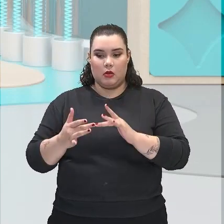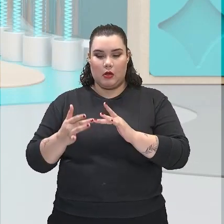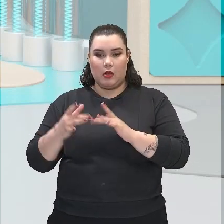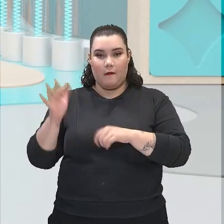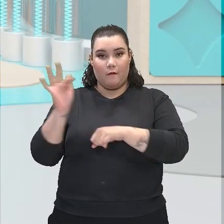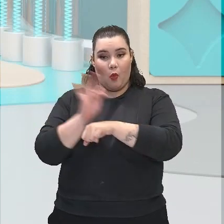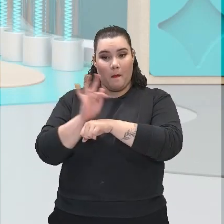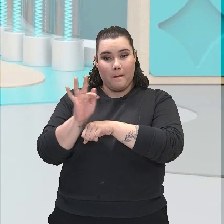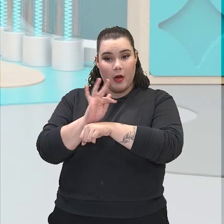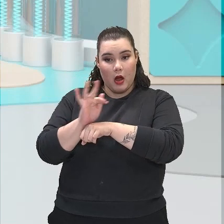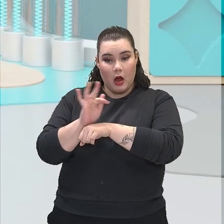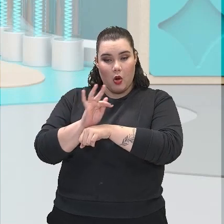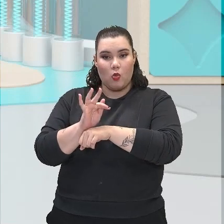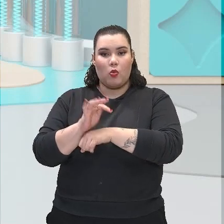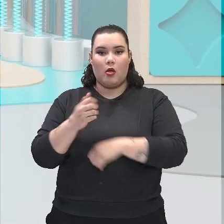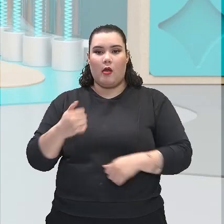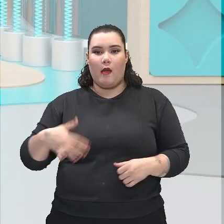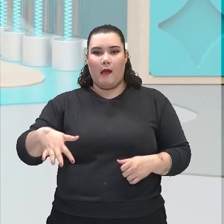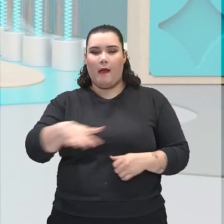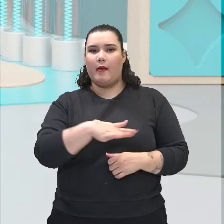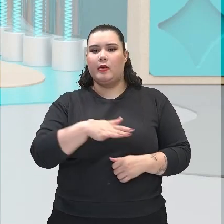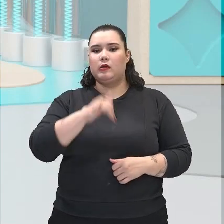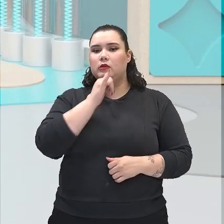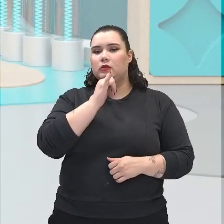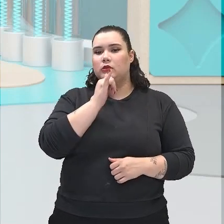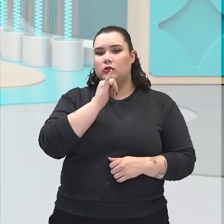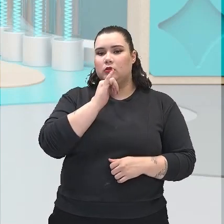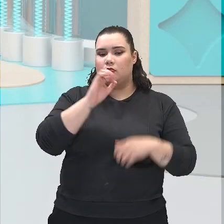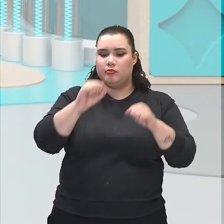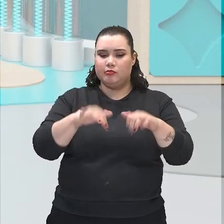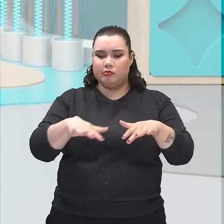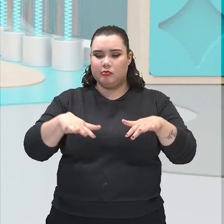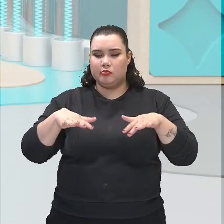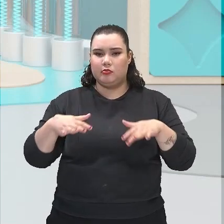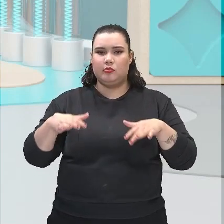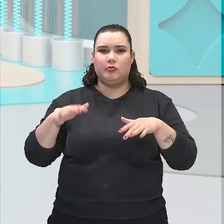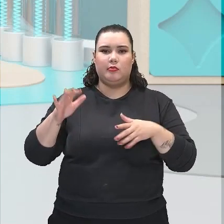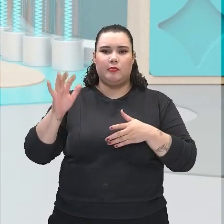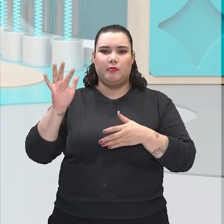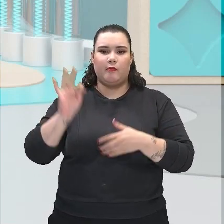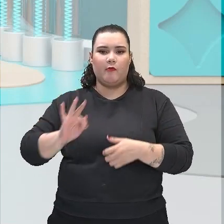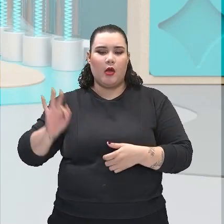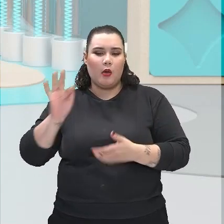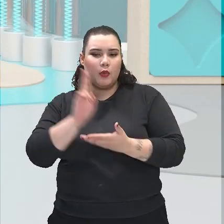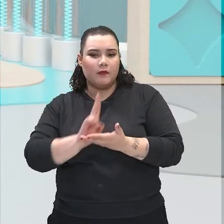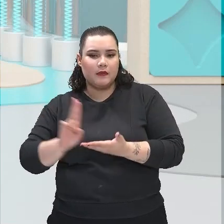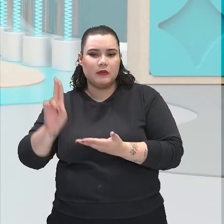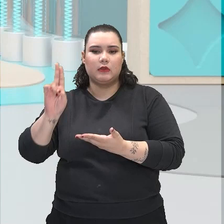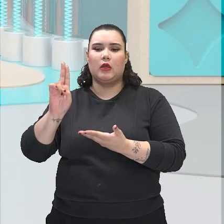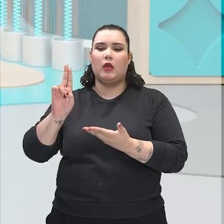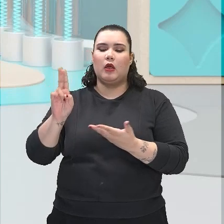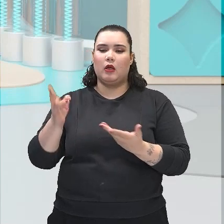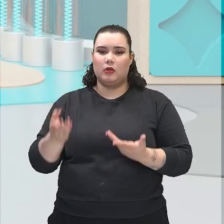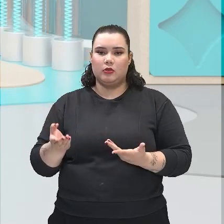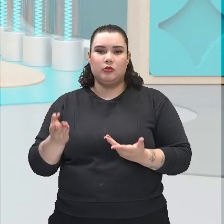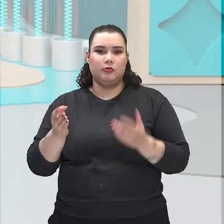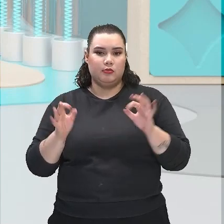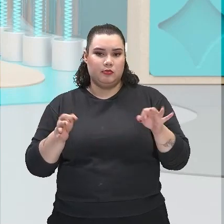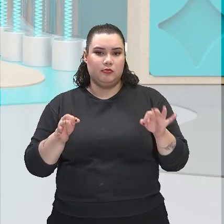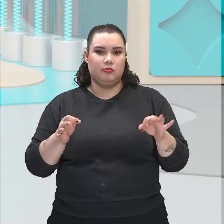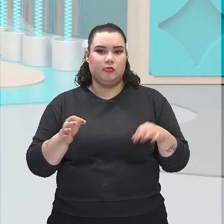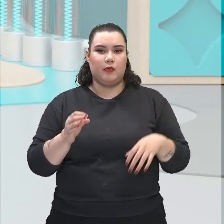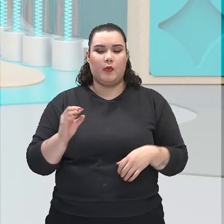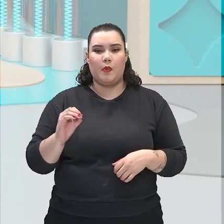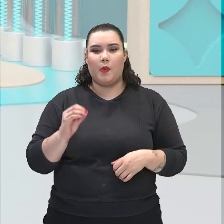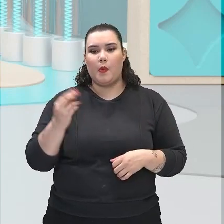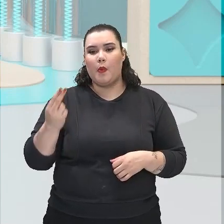formal, se você está em um ambiente, vamos pensar aqui, um ambiente acadêmico, numa universidade, certo? Se você